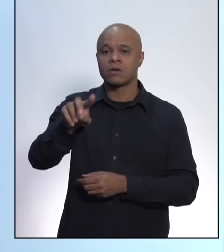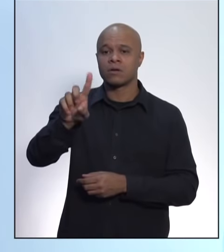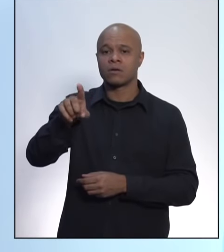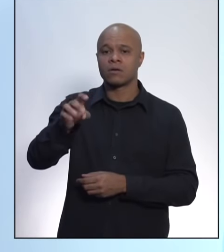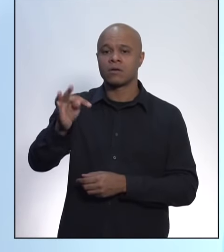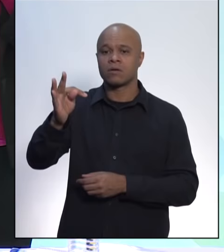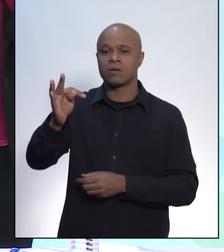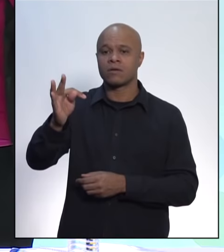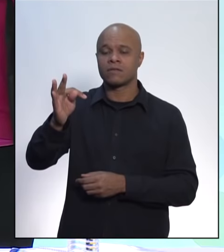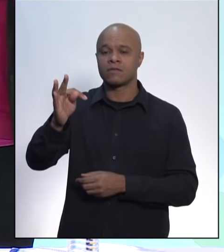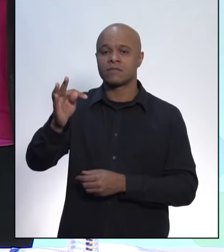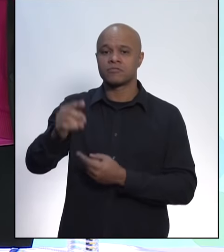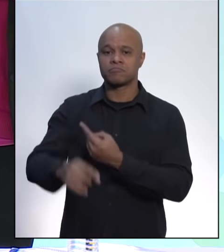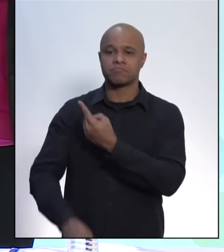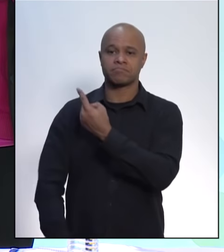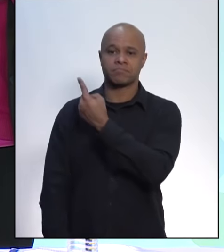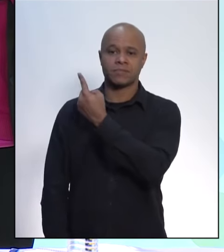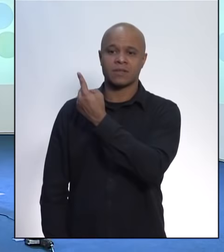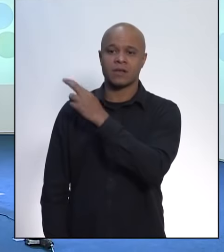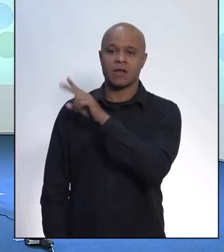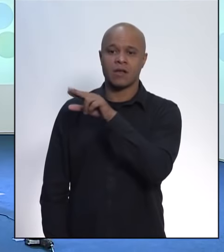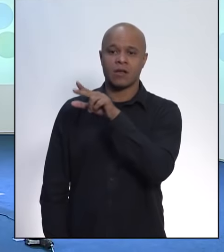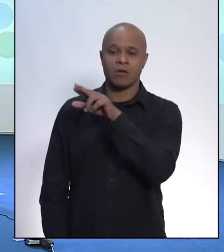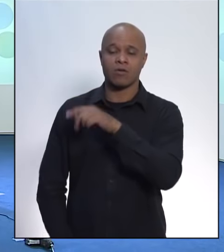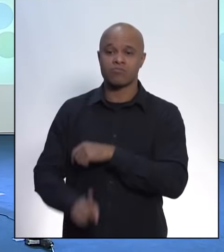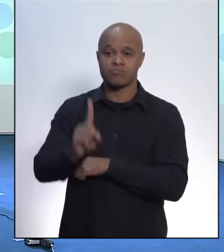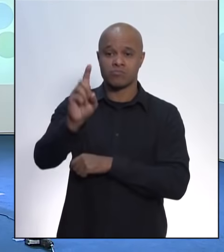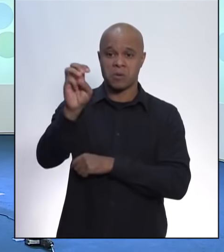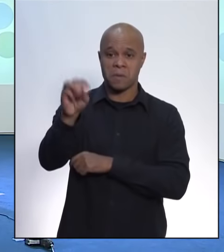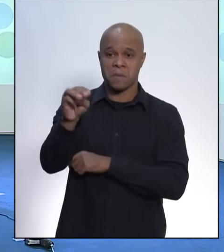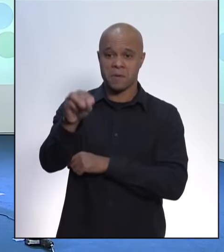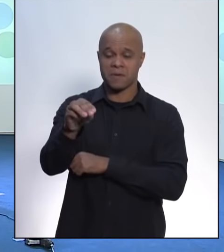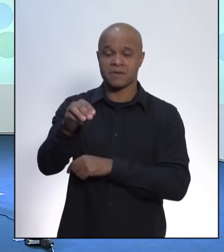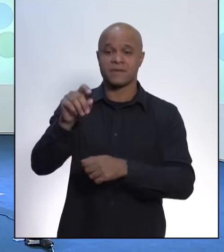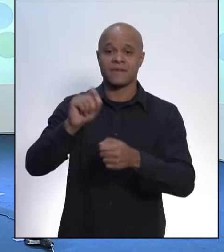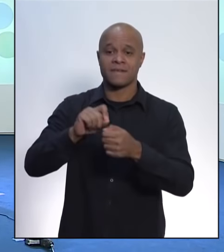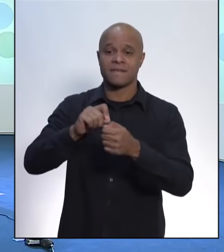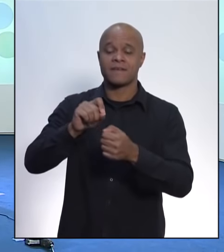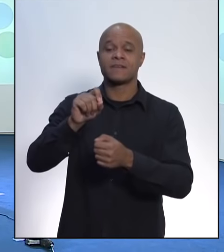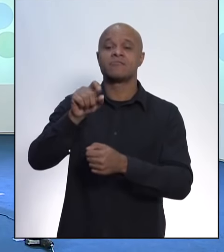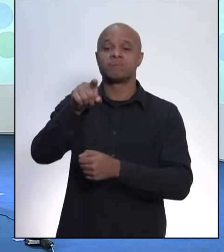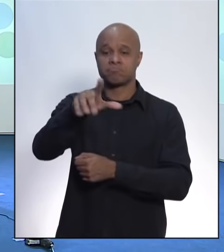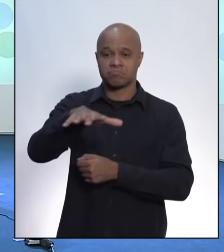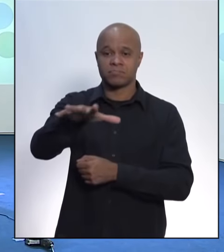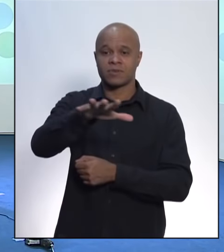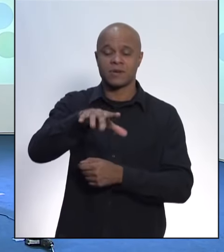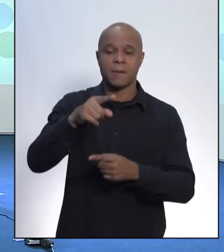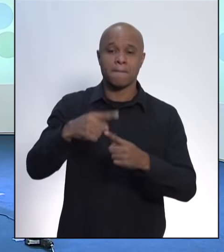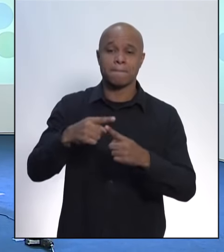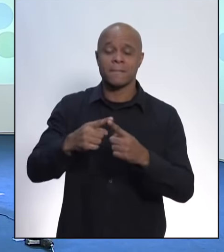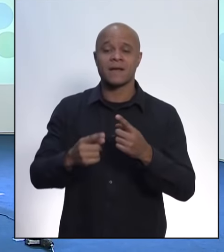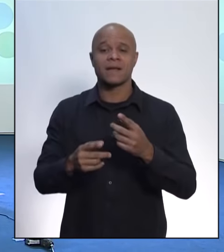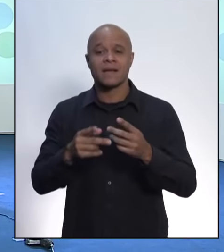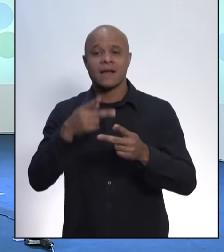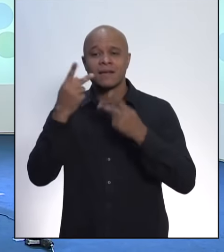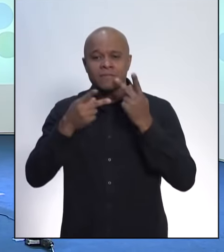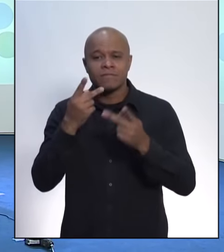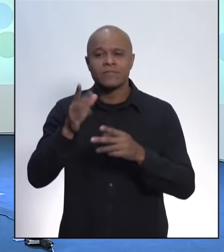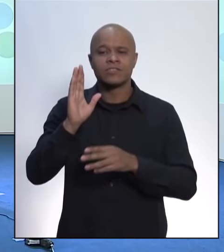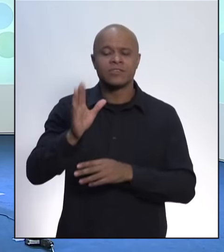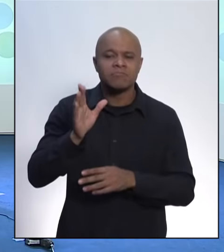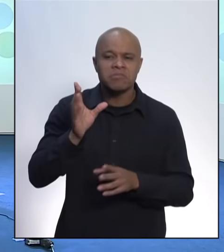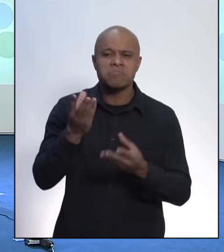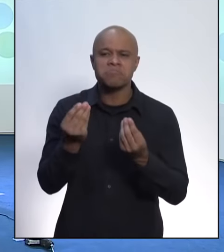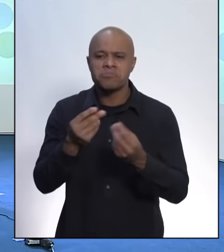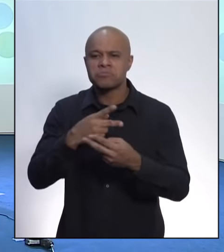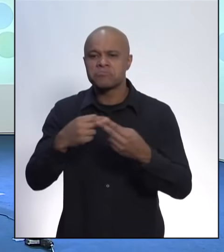o ok então um minutinho quero que vocês façam essa interação porque ali a gente tá dizendo que tem muitos tipos